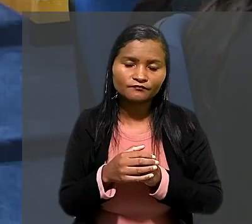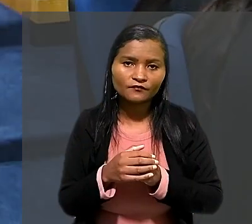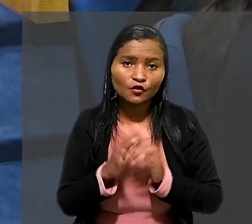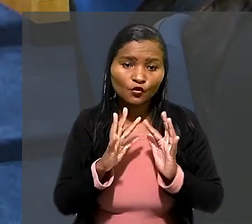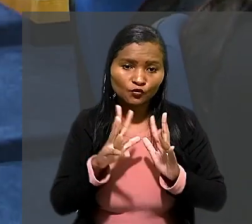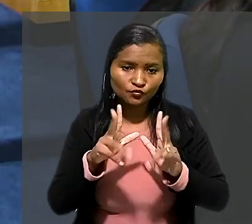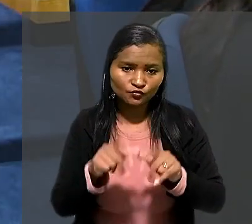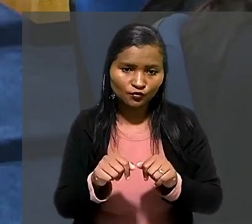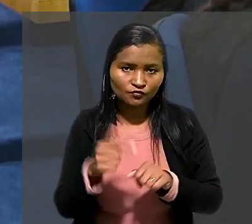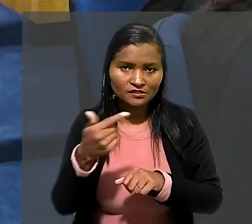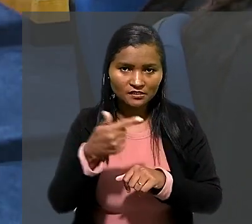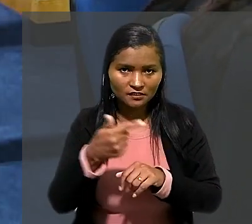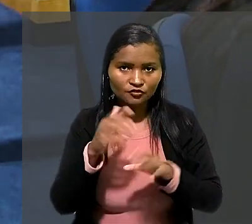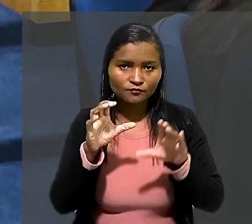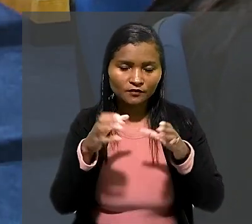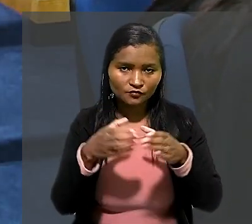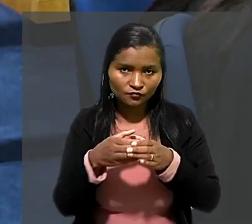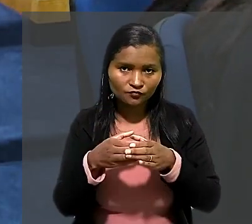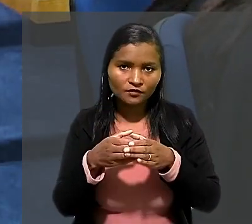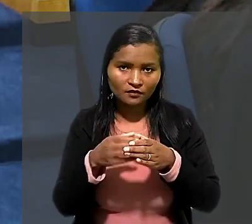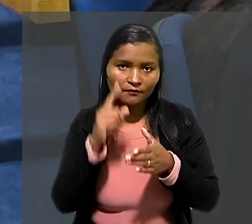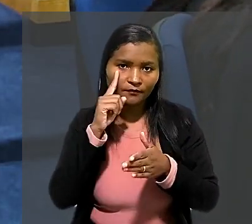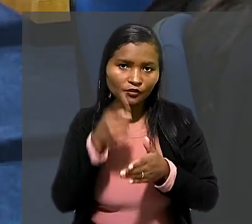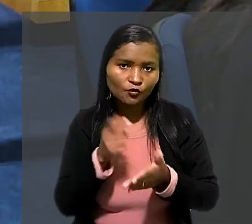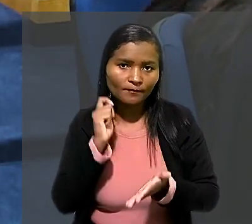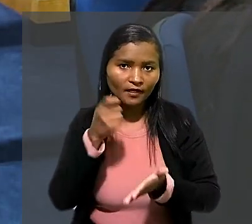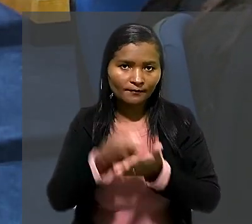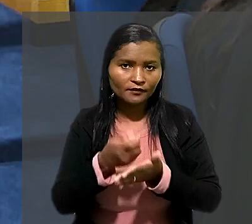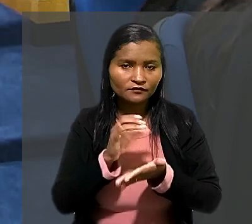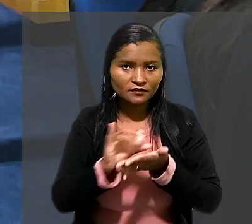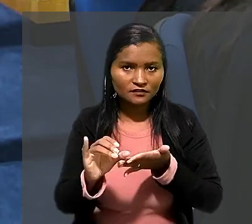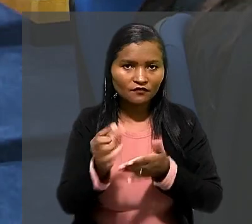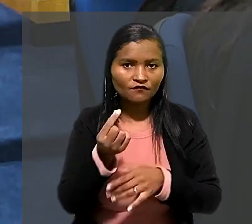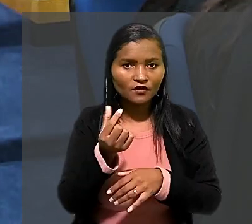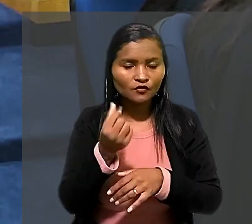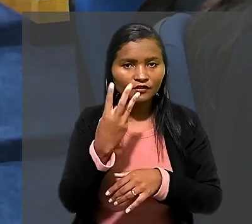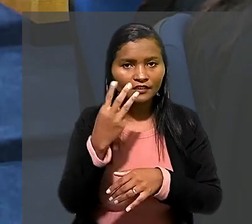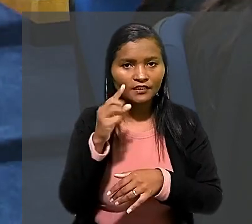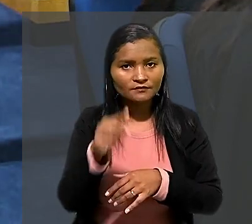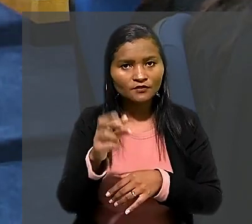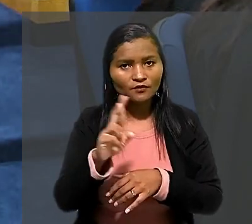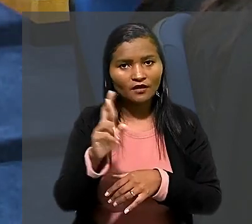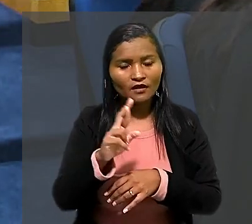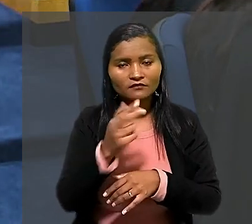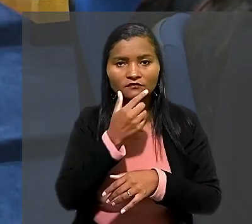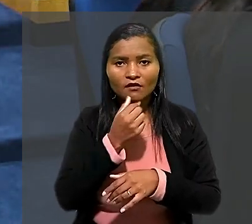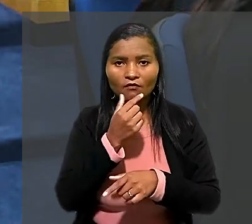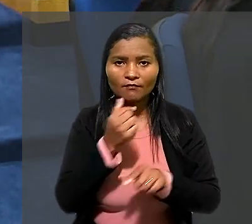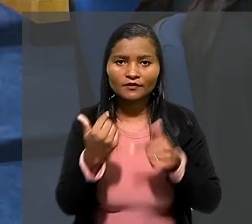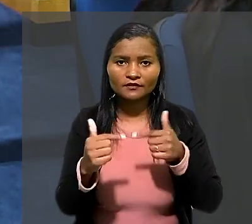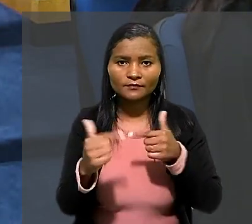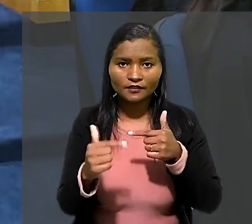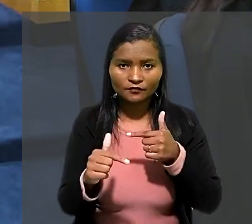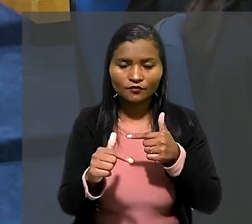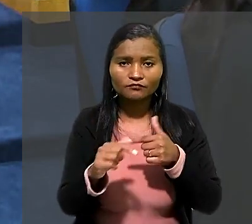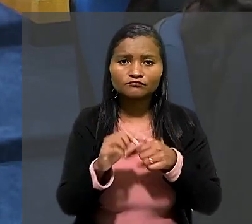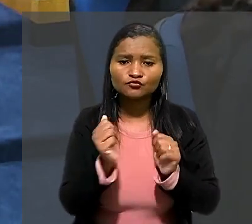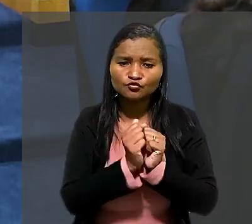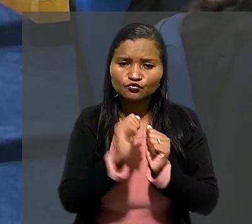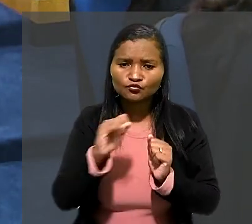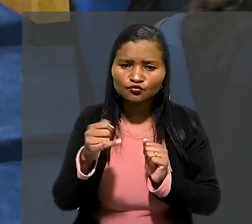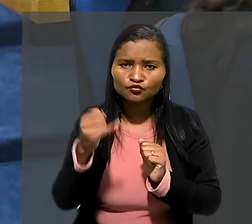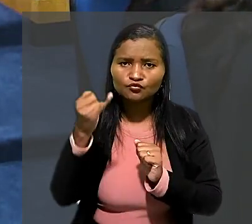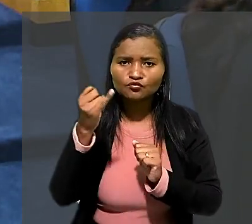caso. De maneira unânime, a 7ª turma fixou o pagamento de indenização no valor de R$ 3.000 ao trabalhador,